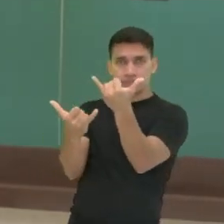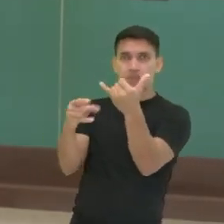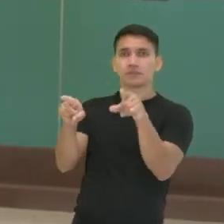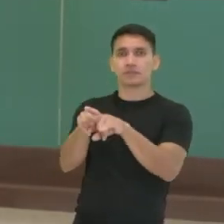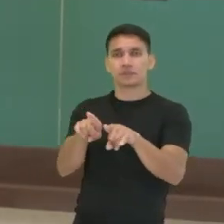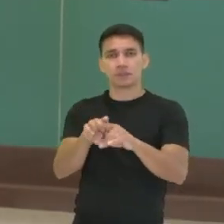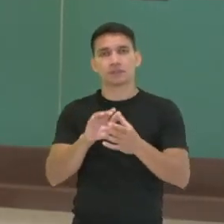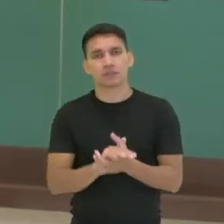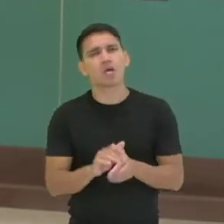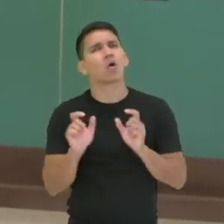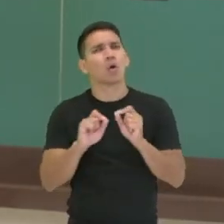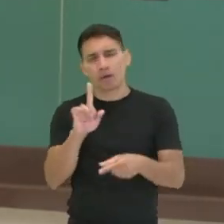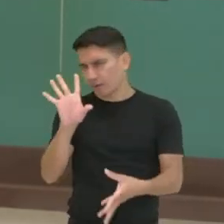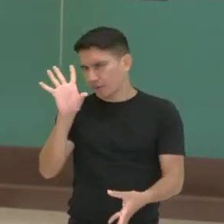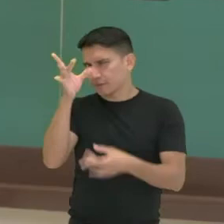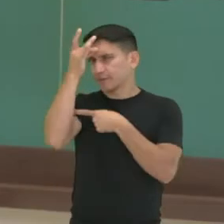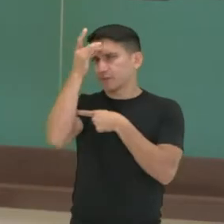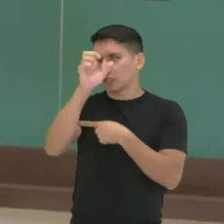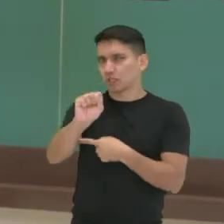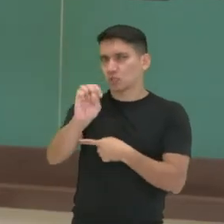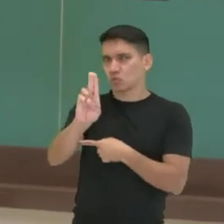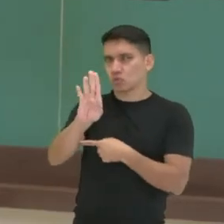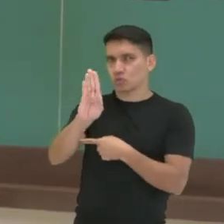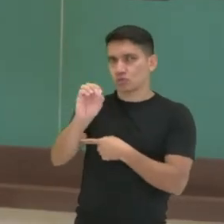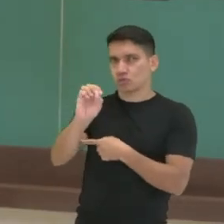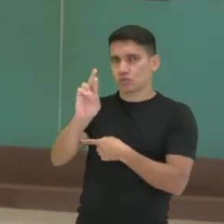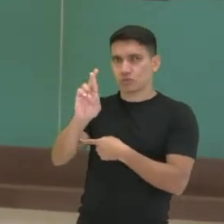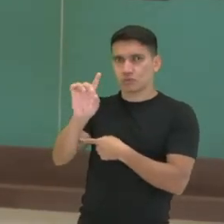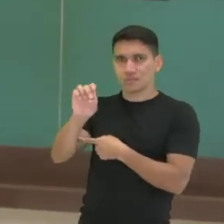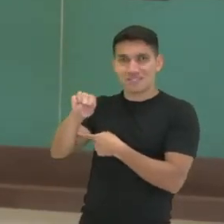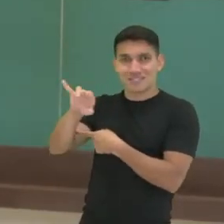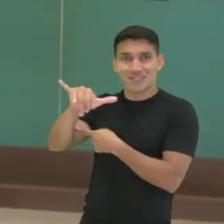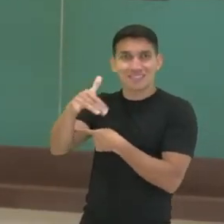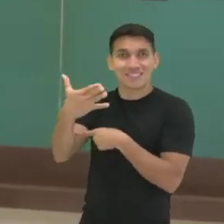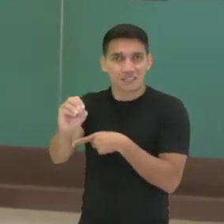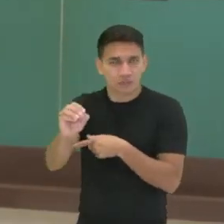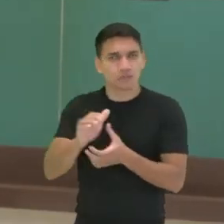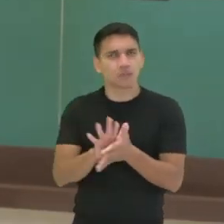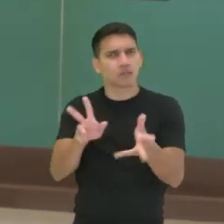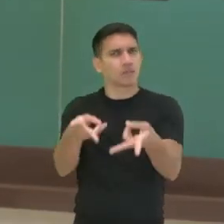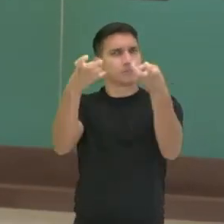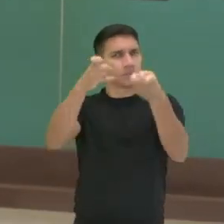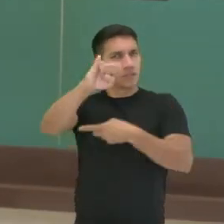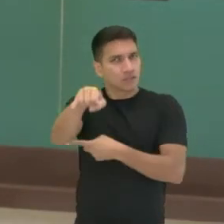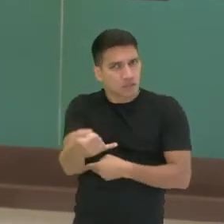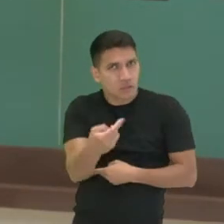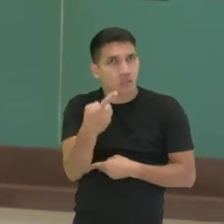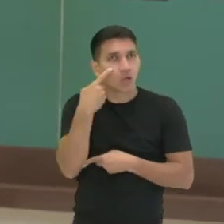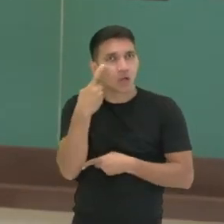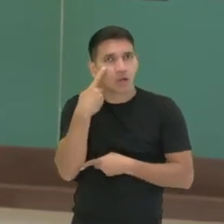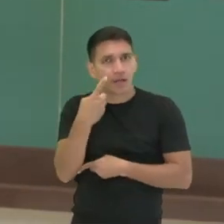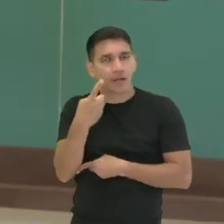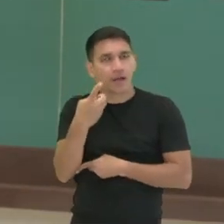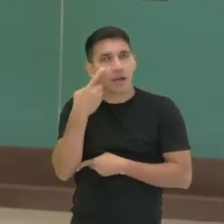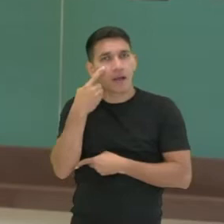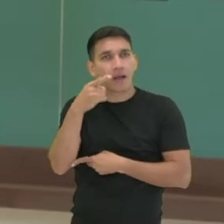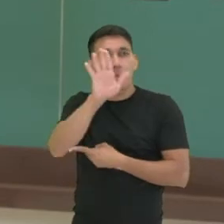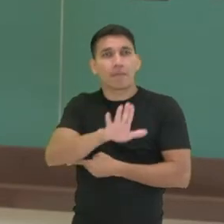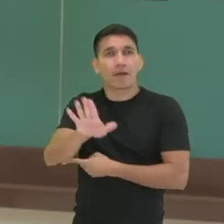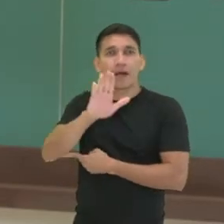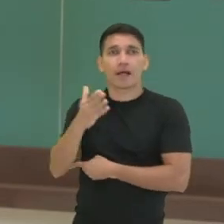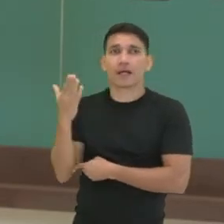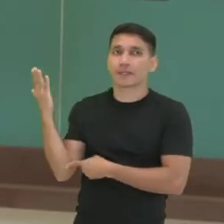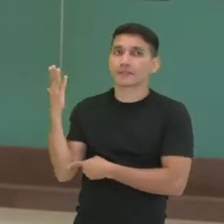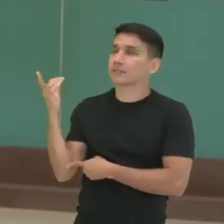subordinação. Guarde esse nominho aí, subordinação, hein? Aproveitando em subordinação, veja essa imagem aqui, ó.